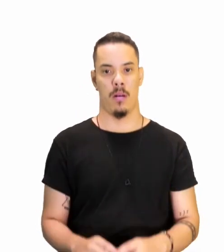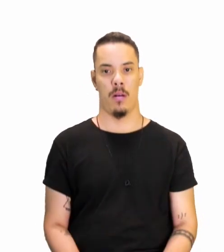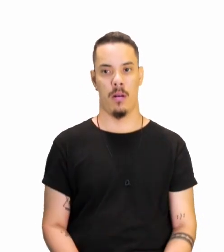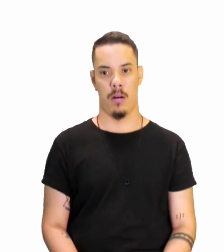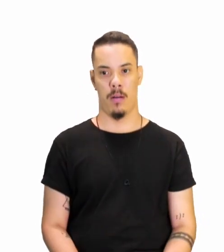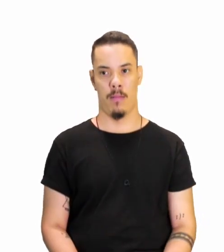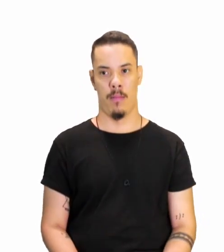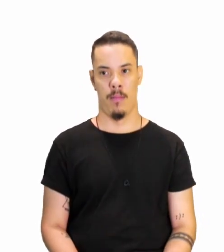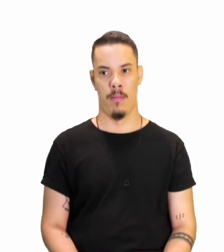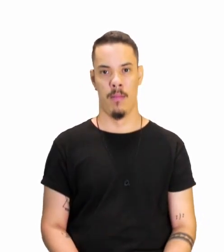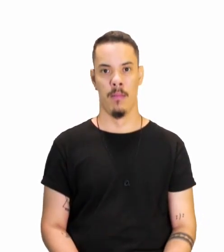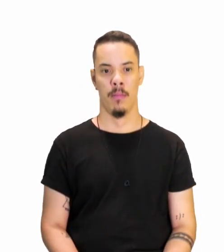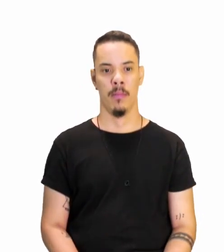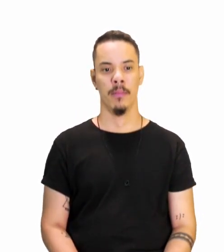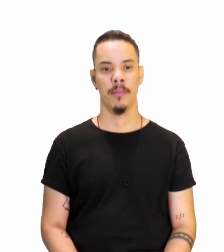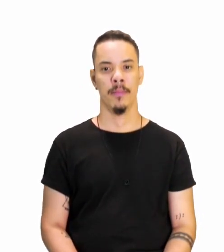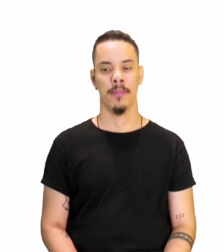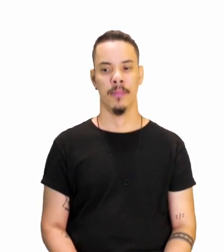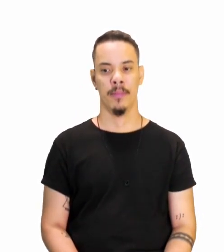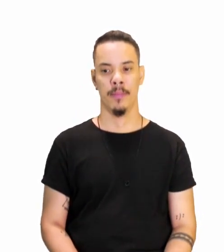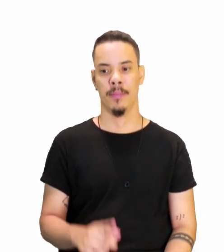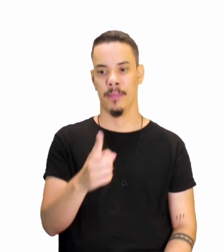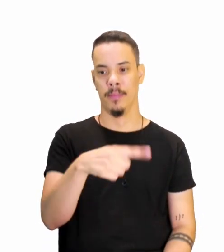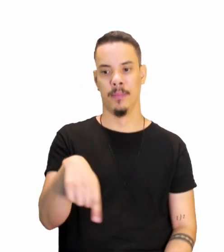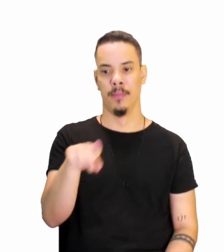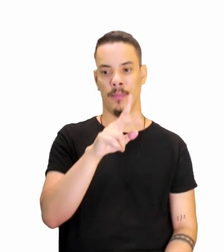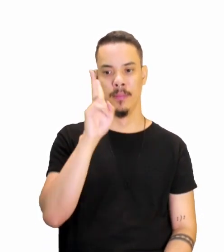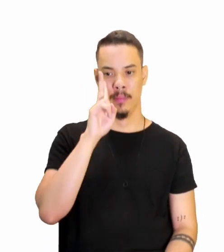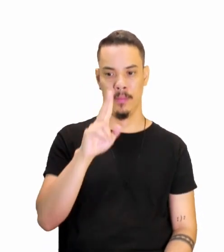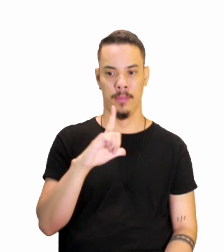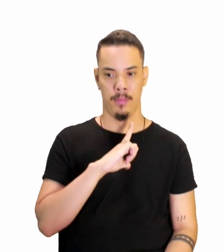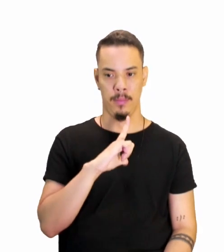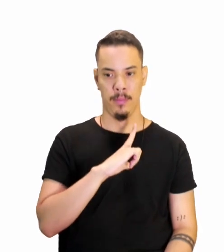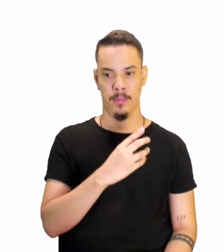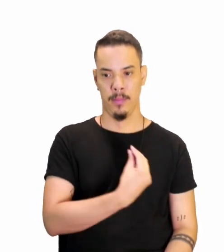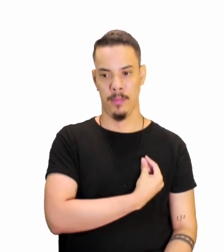minúsculas. Belezinha? Então, você vai vendo aqui tem a presença